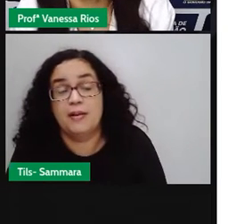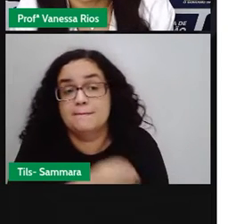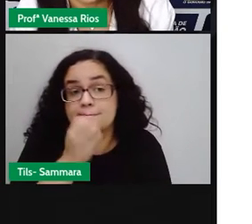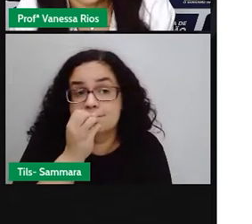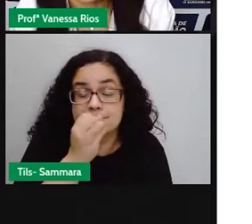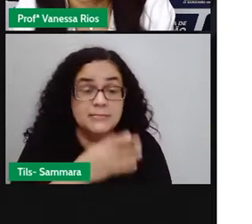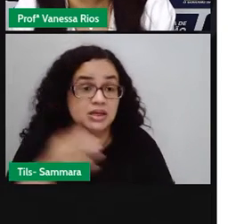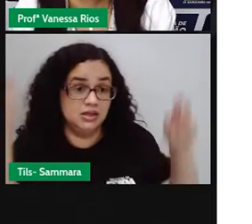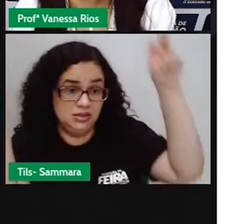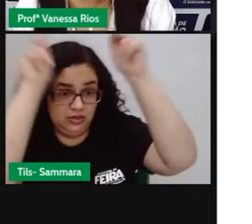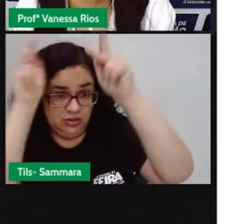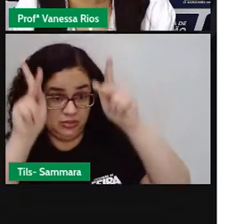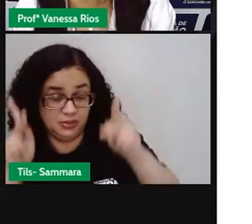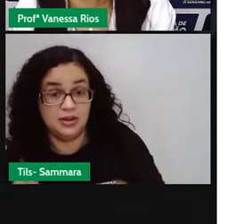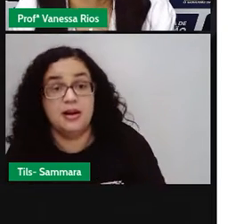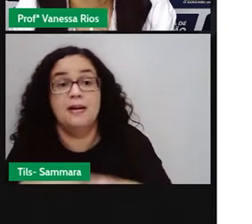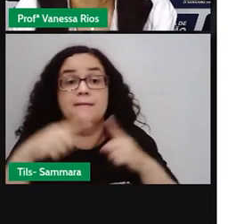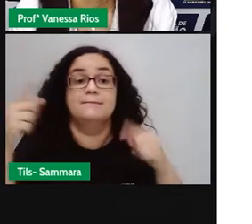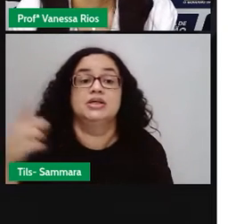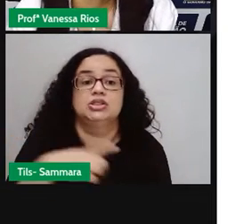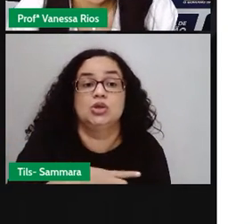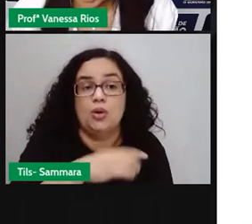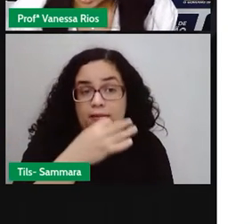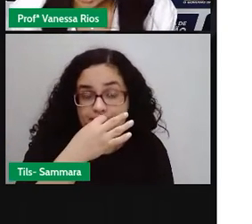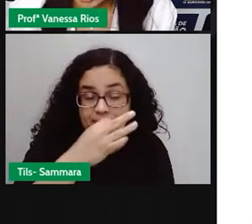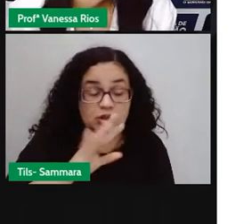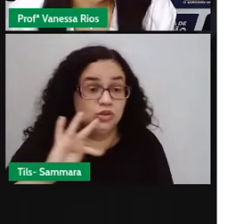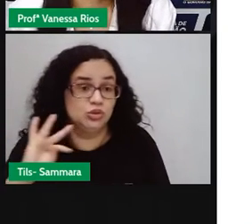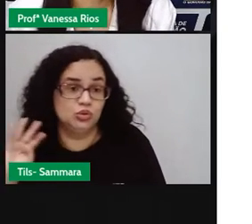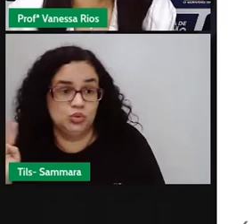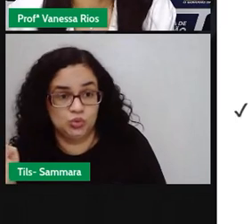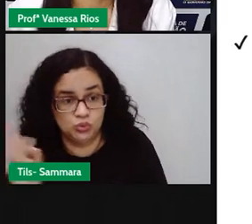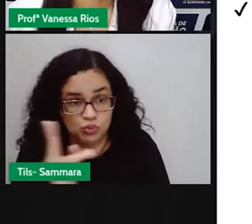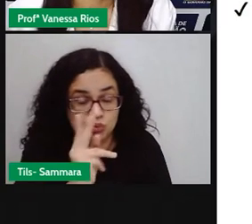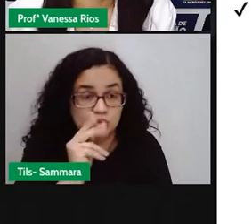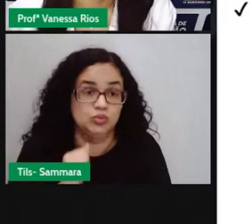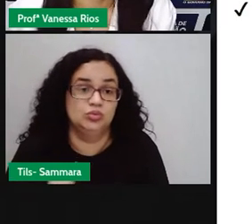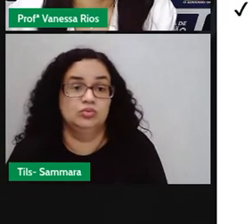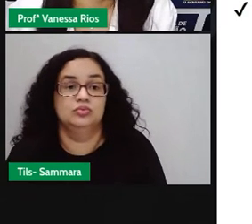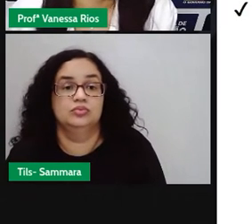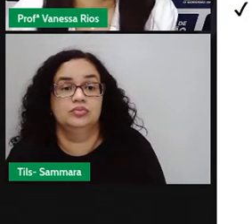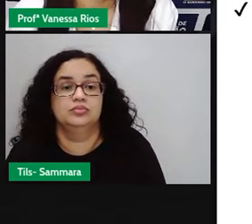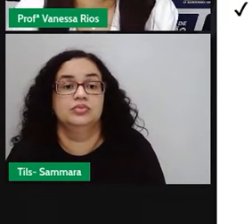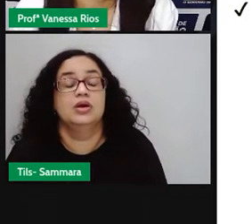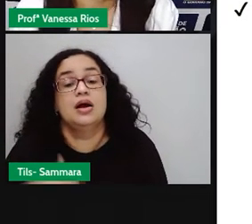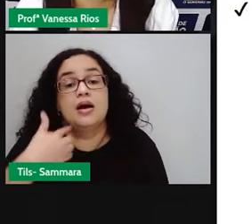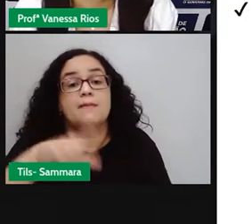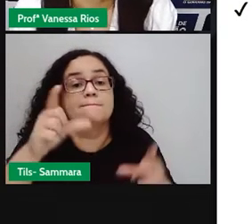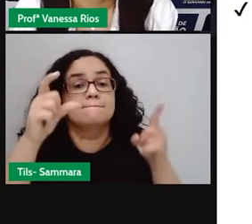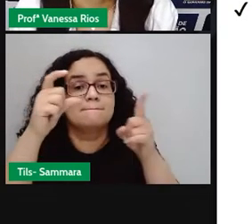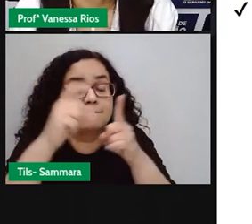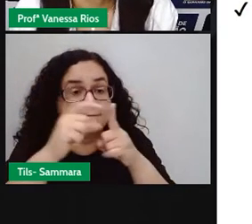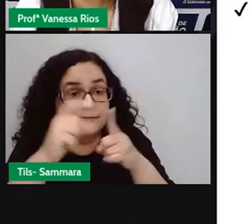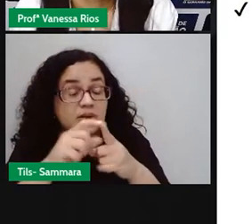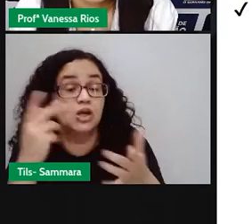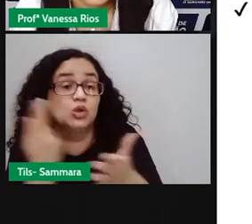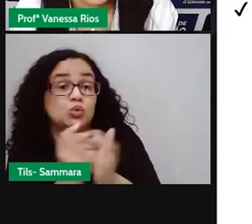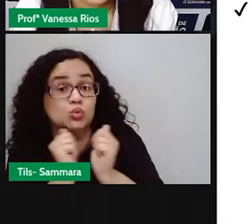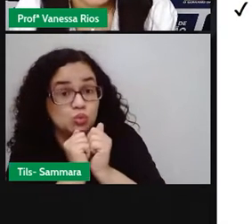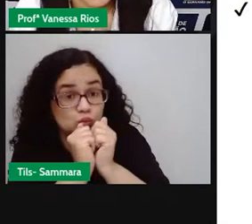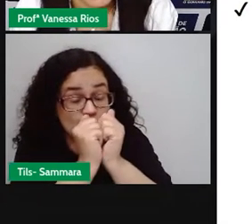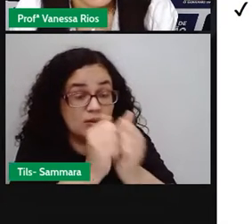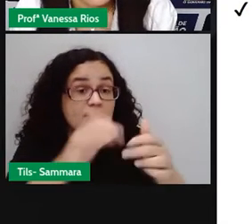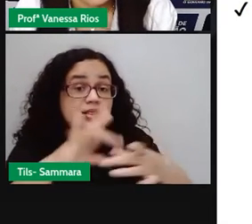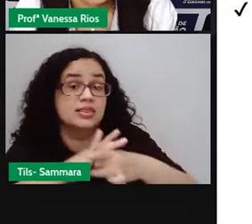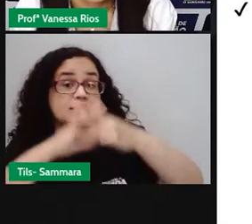em harmonia, mas da opinião do todo, né, da opinião de todo mundo. Outra palavra que acompanha sempre